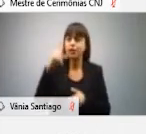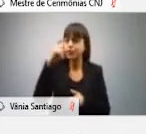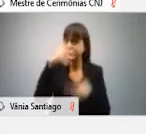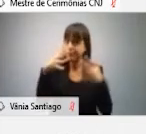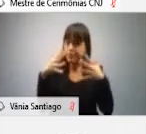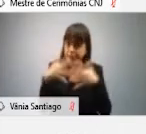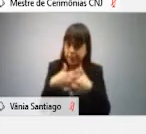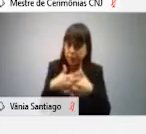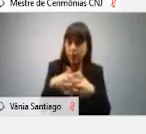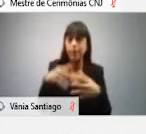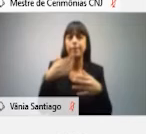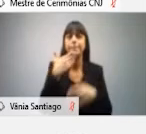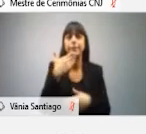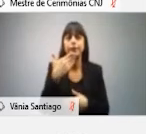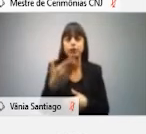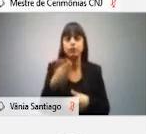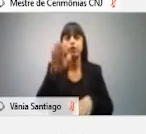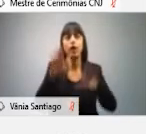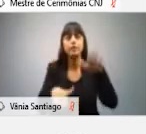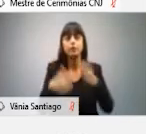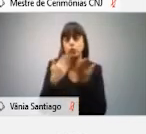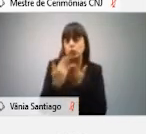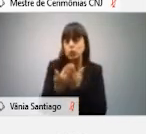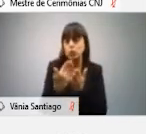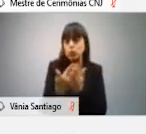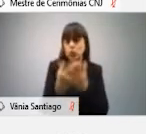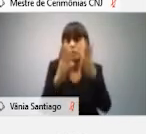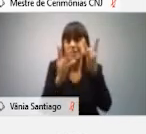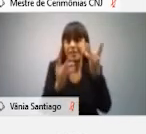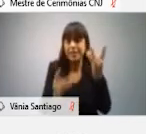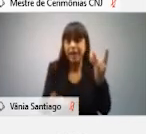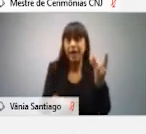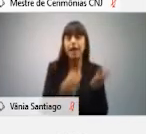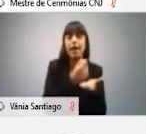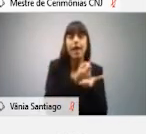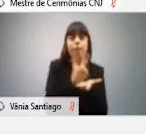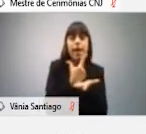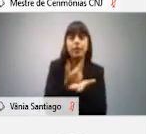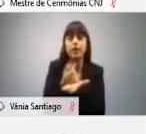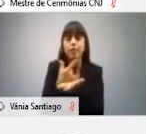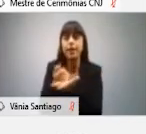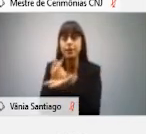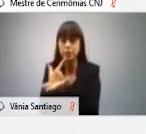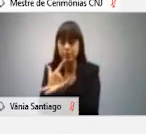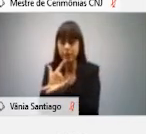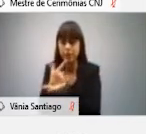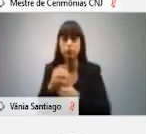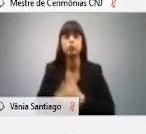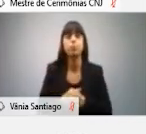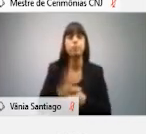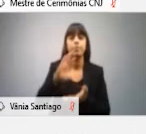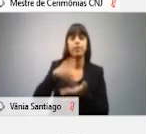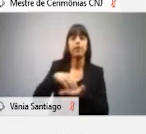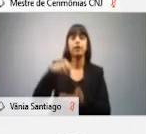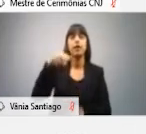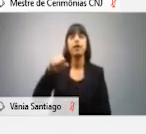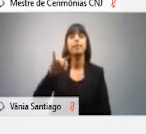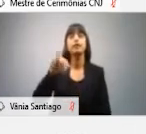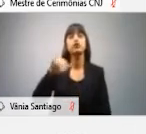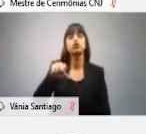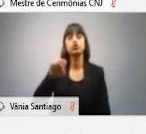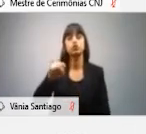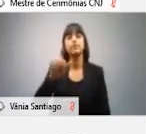muitas vezes, um estudo mais aprofundado, né? E o Natijus Federal, ele busca realmente atender